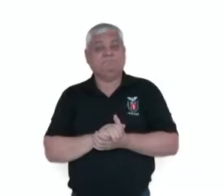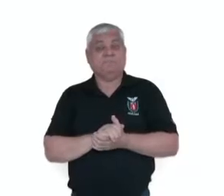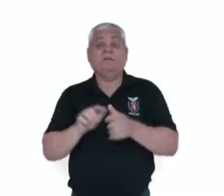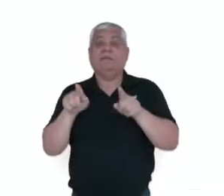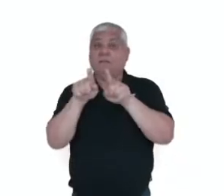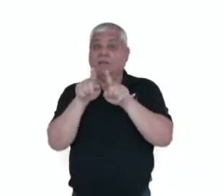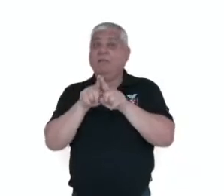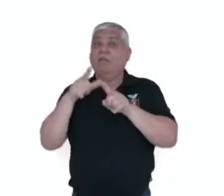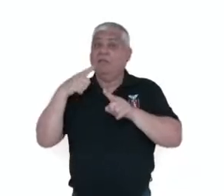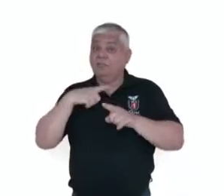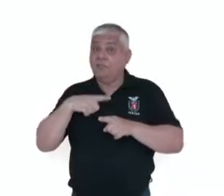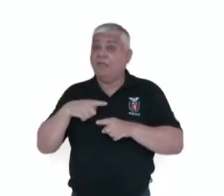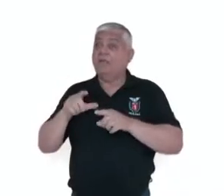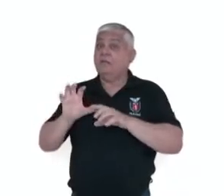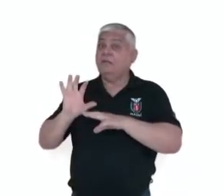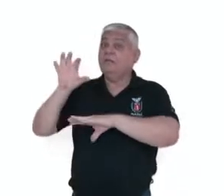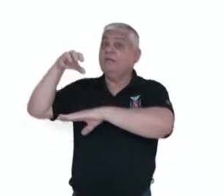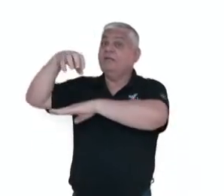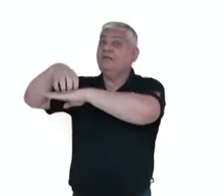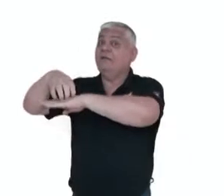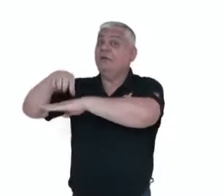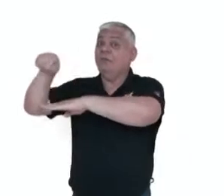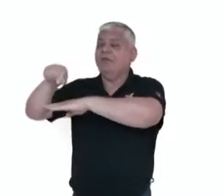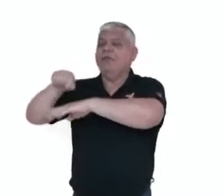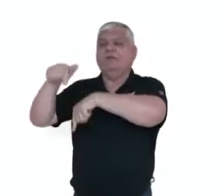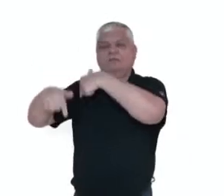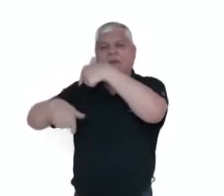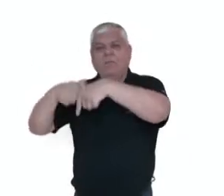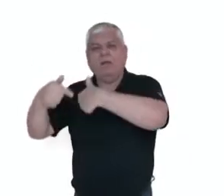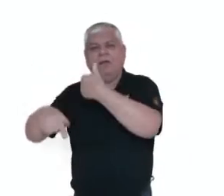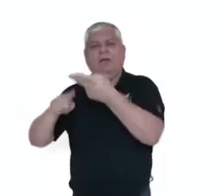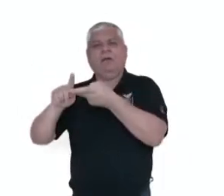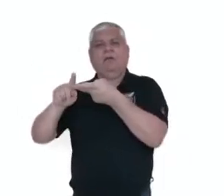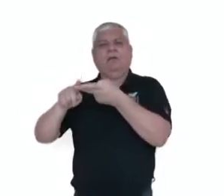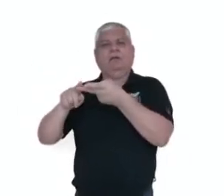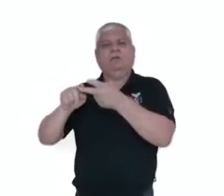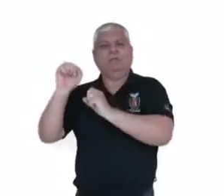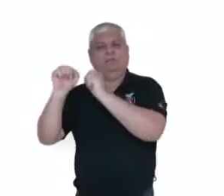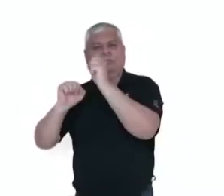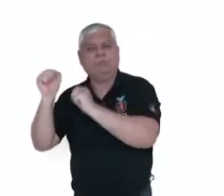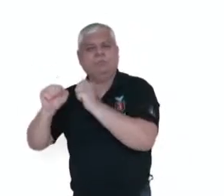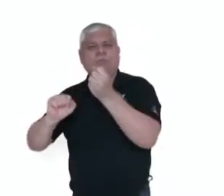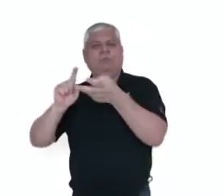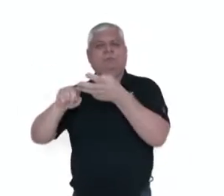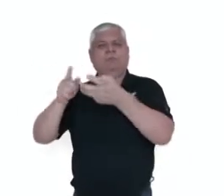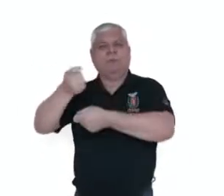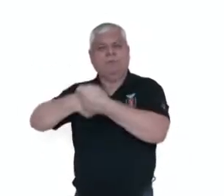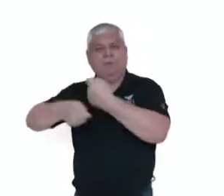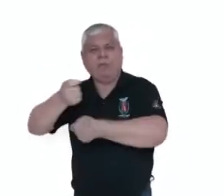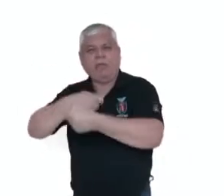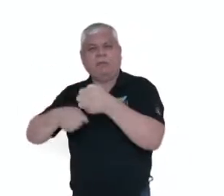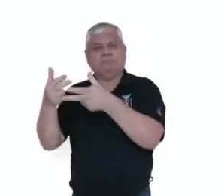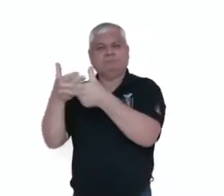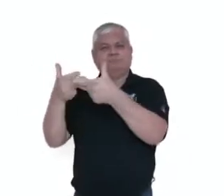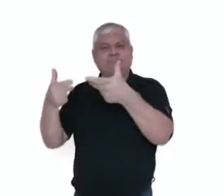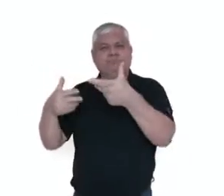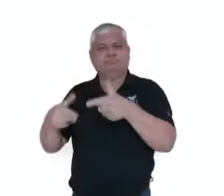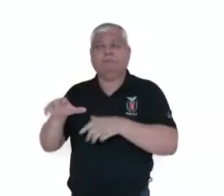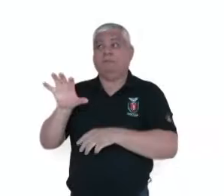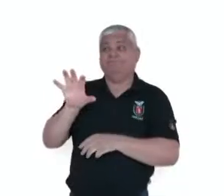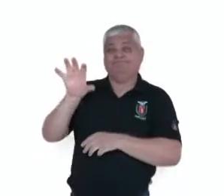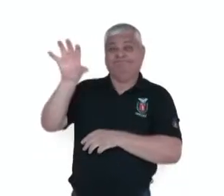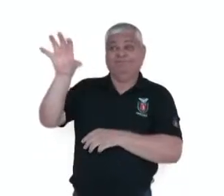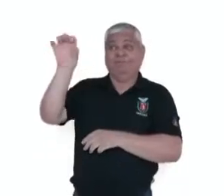grande concentração também de atividades econômicas, industriais, comerciais, nessas áreas